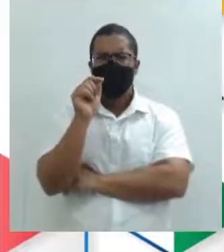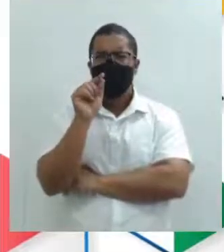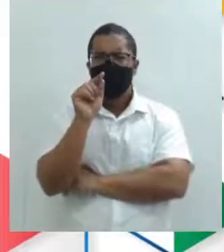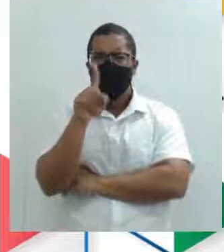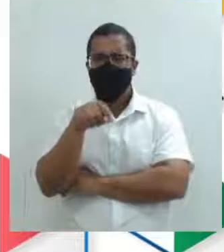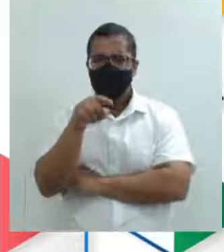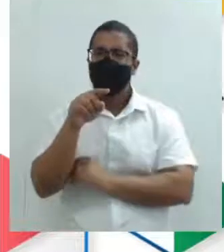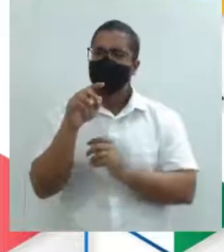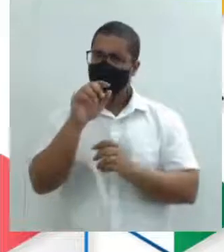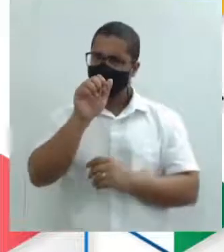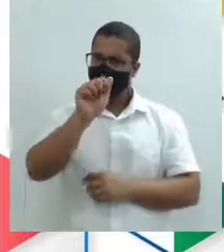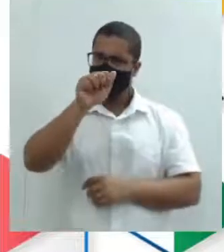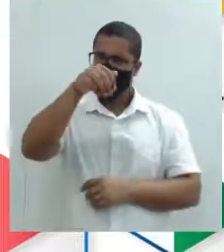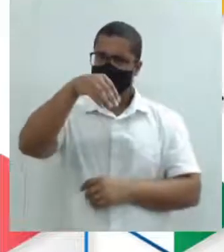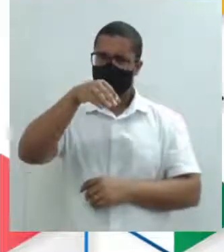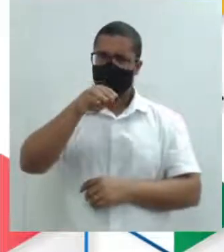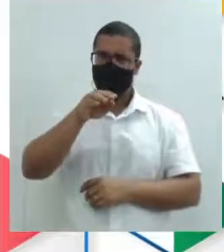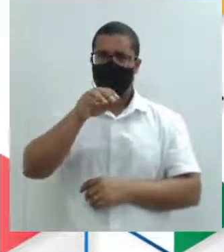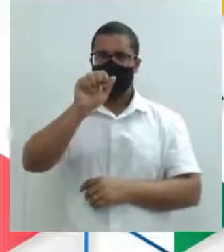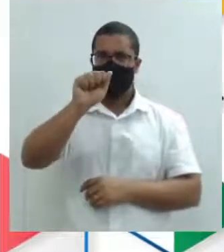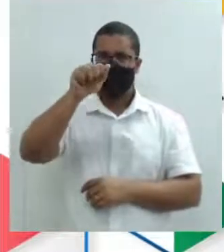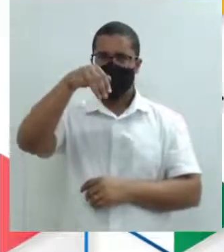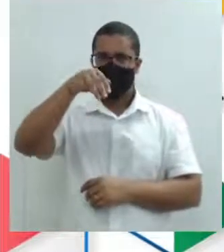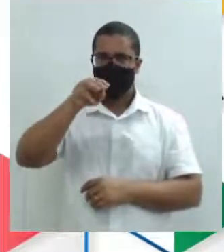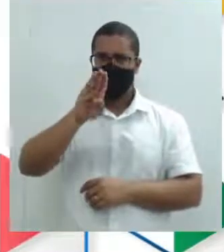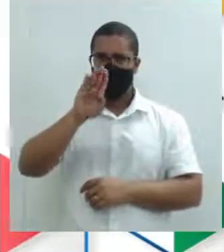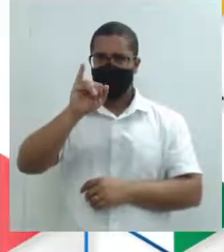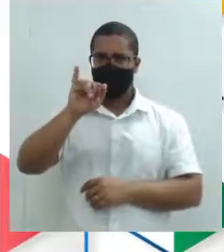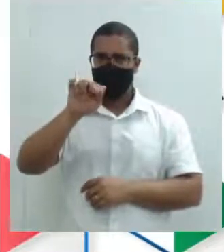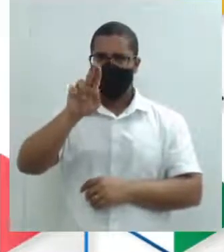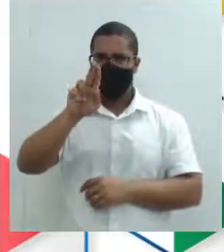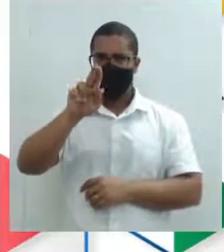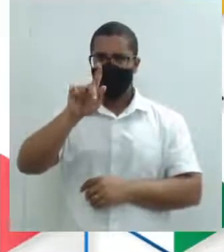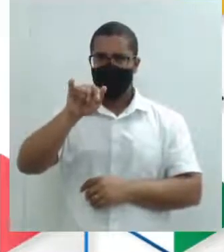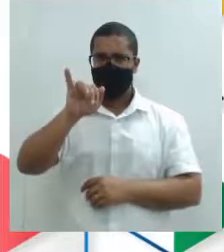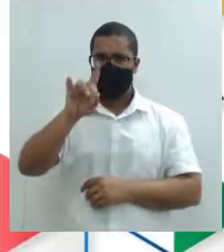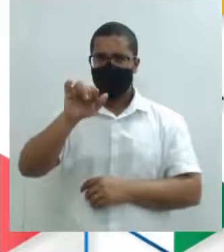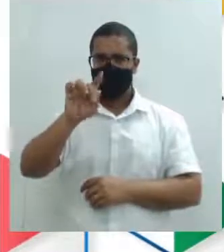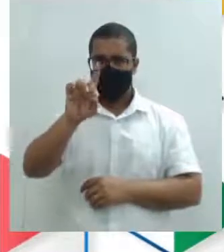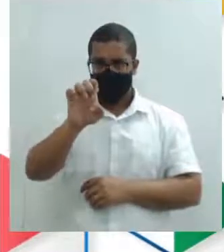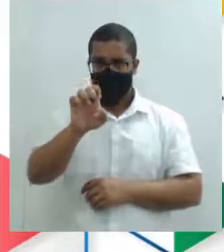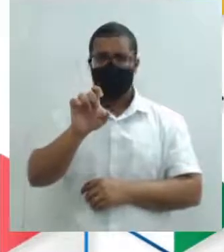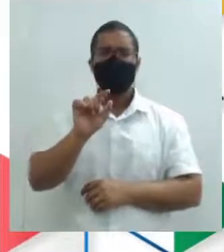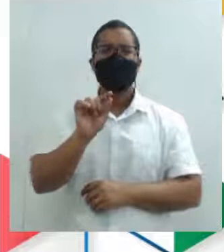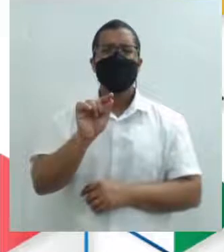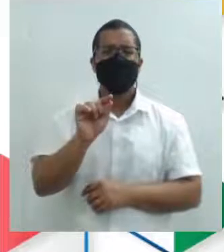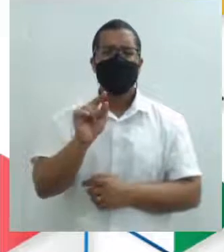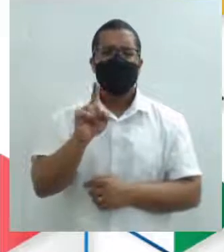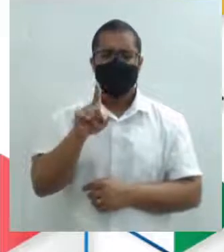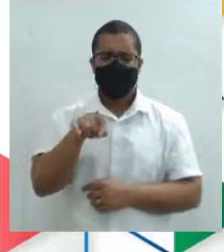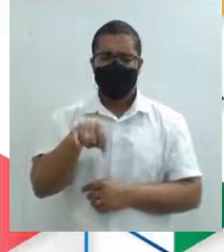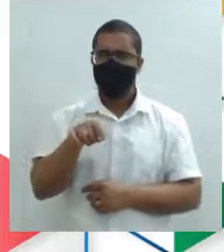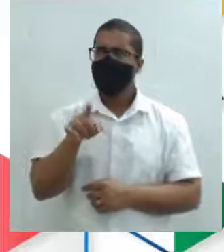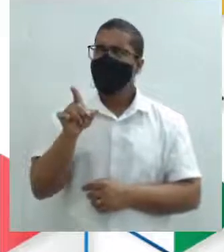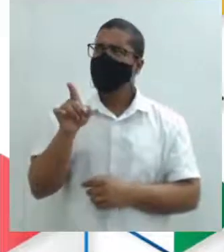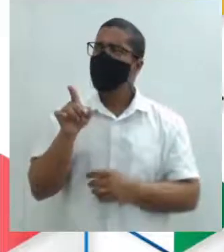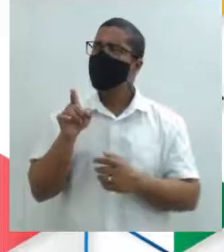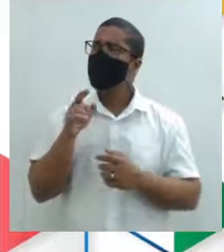da ambiguidade, concorda? Olha só. De que maneira essa ambiguidade está presente nesse